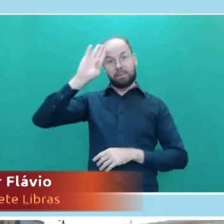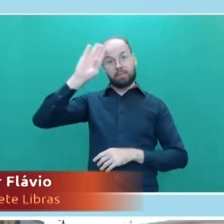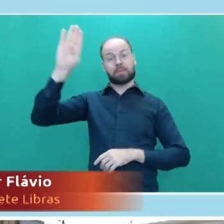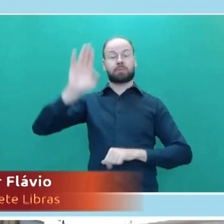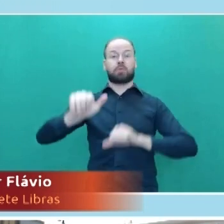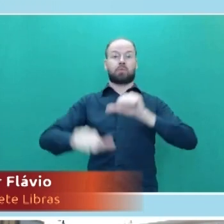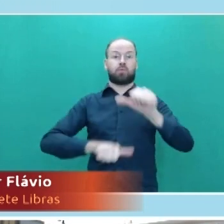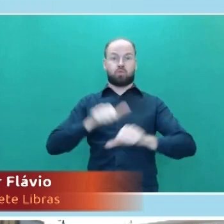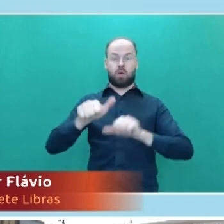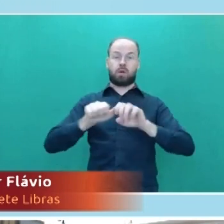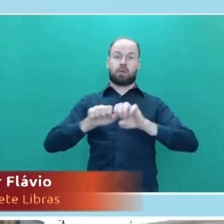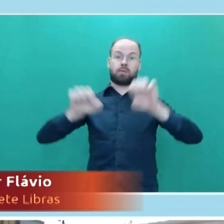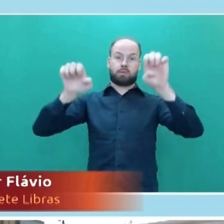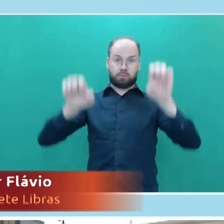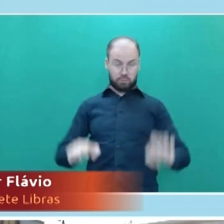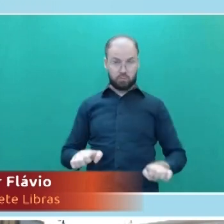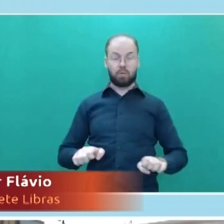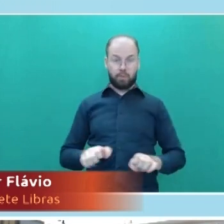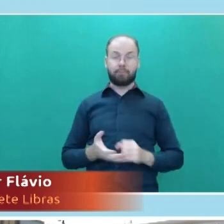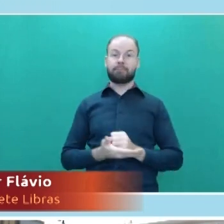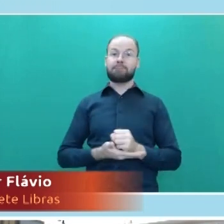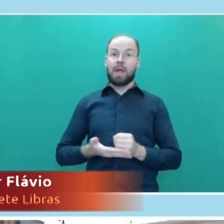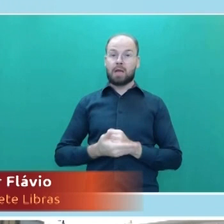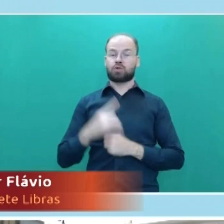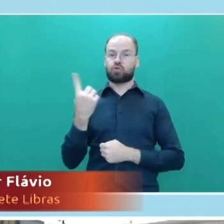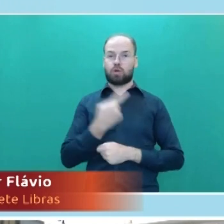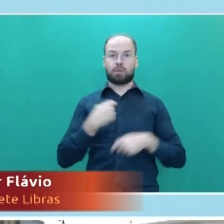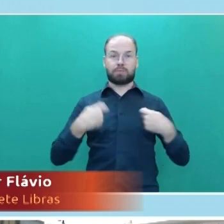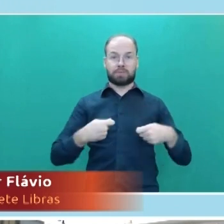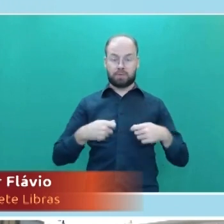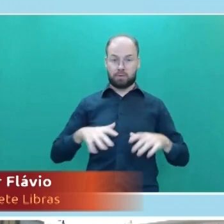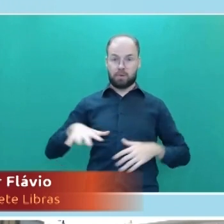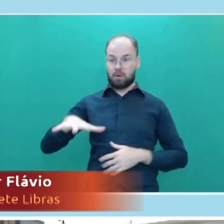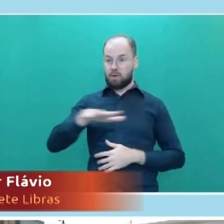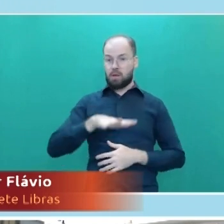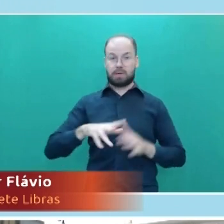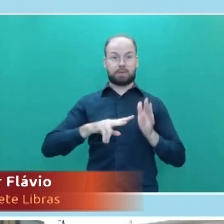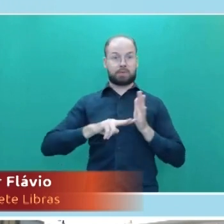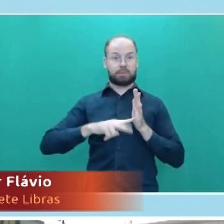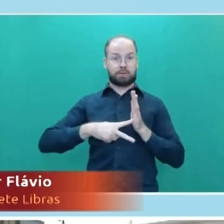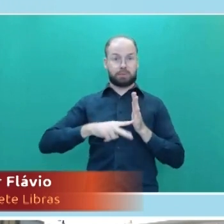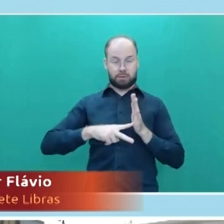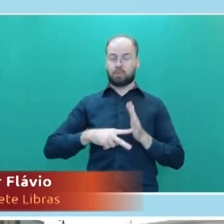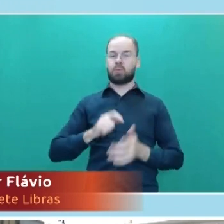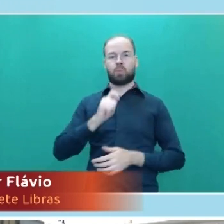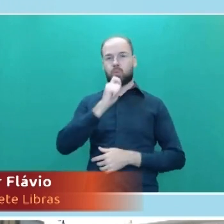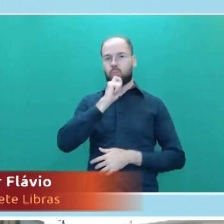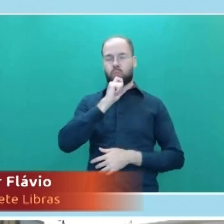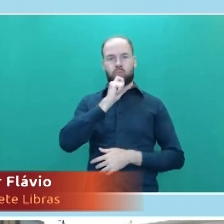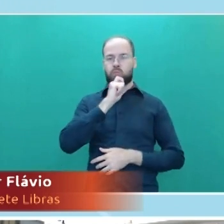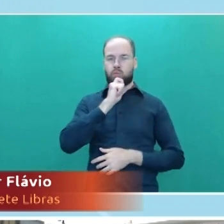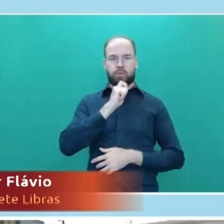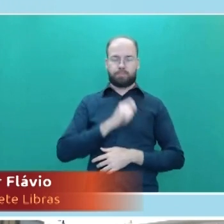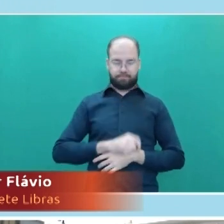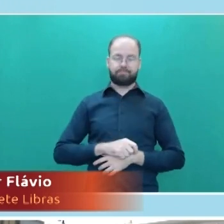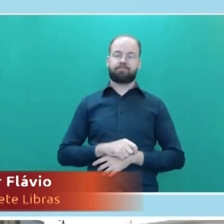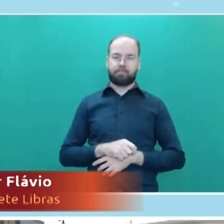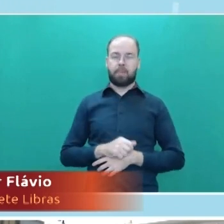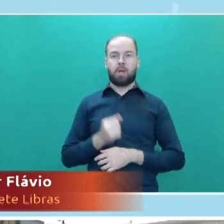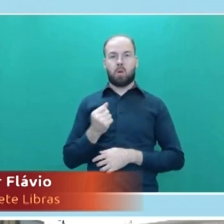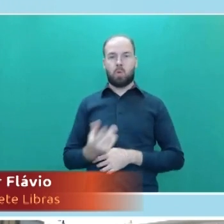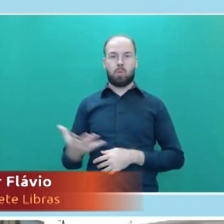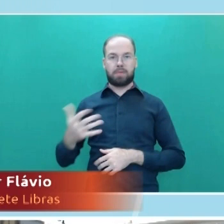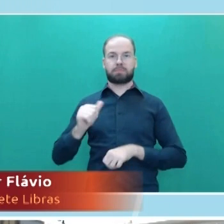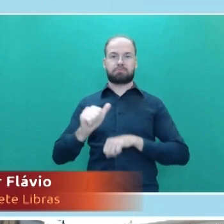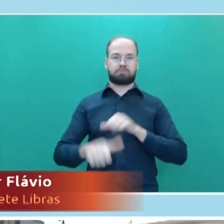mudança estrutural, né, de base que nós precisávamos no campo do direito sindical não foi feito pela reforma, né? Foram algumas alterações ali